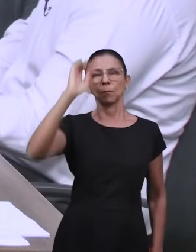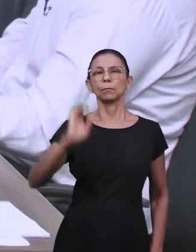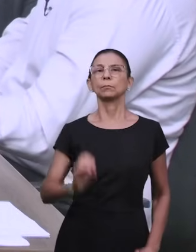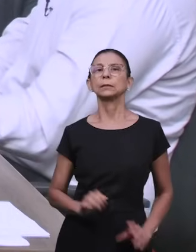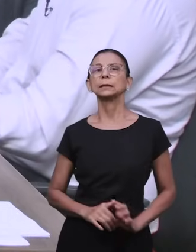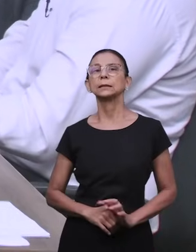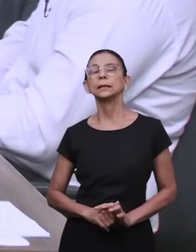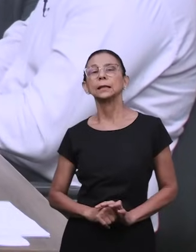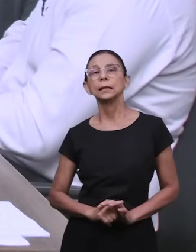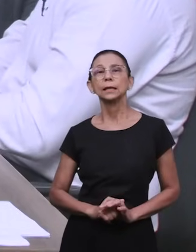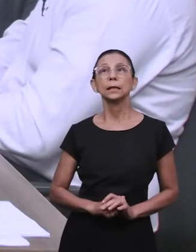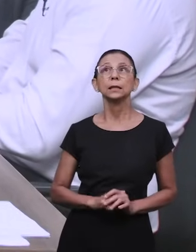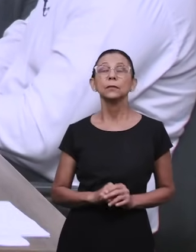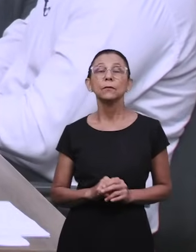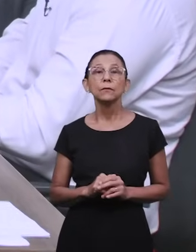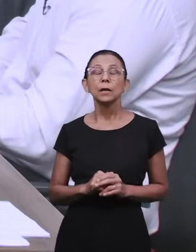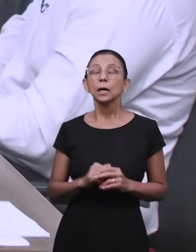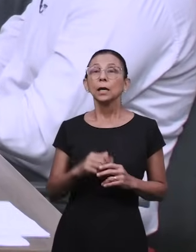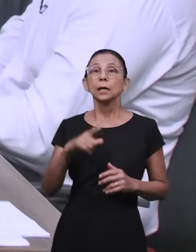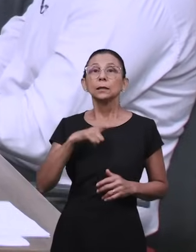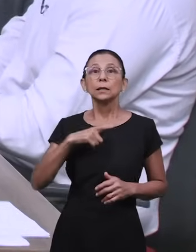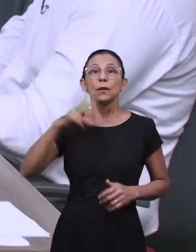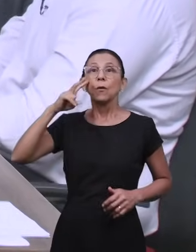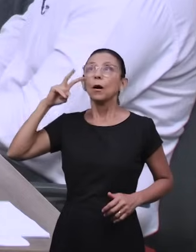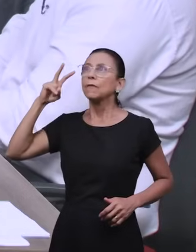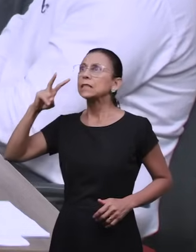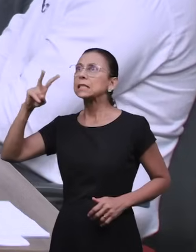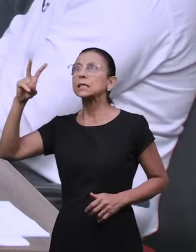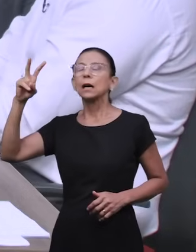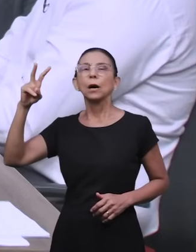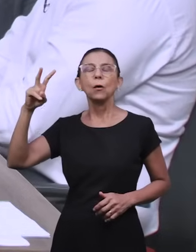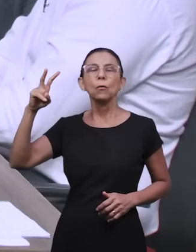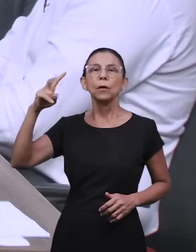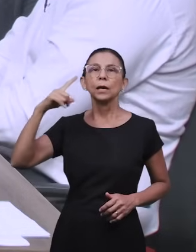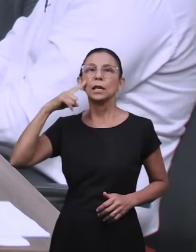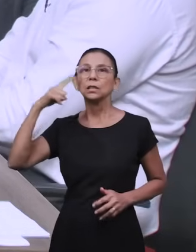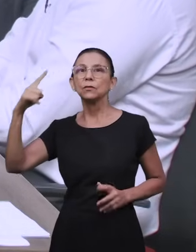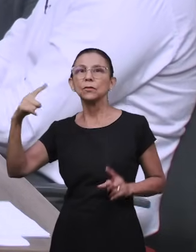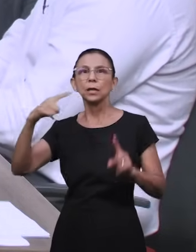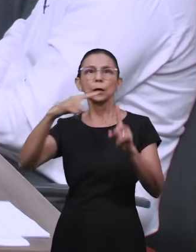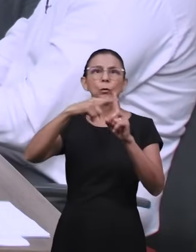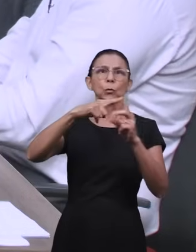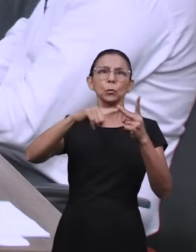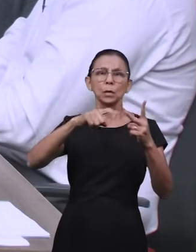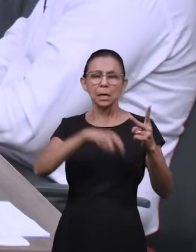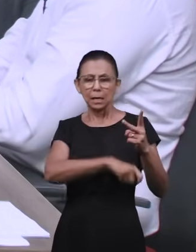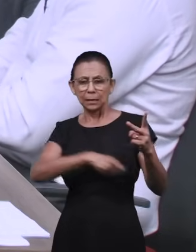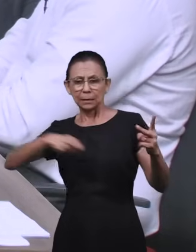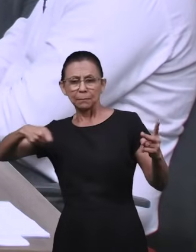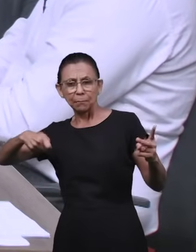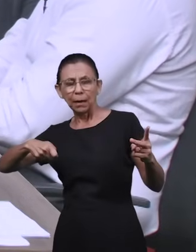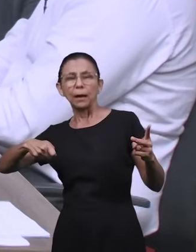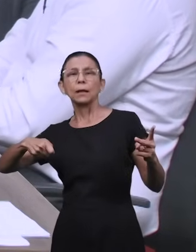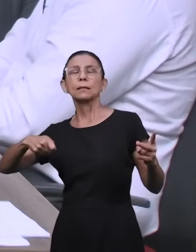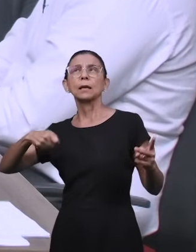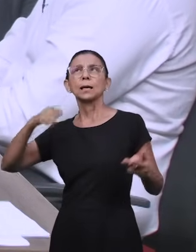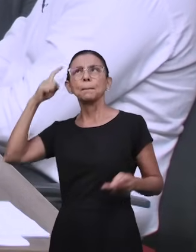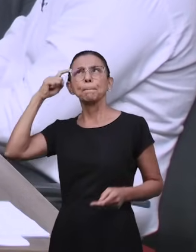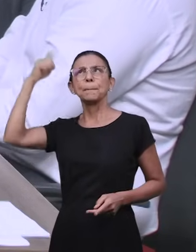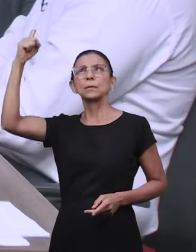né, da cruz, da espada, e aquilo ali soou para ele como um sinal de uma vitória para uma